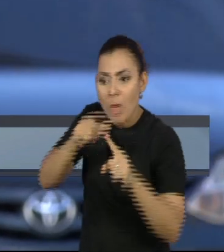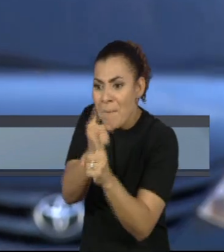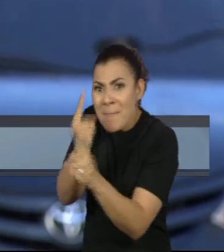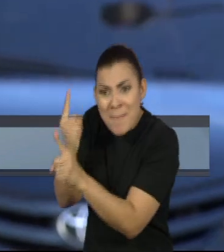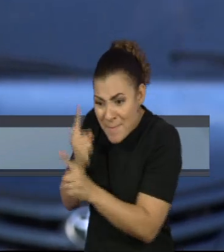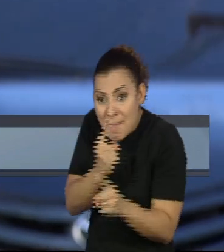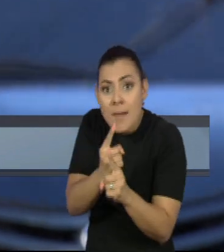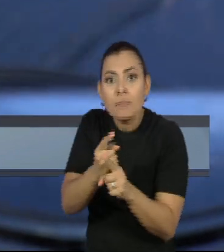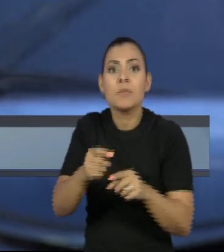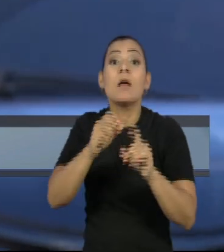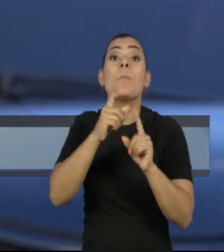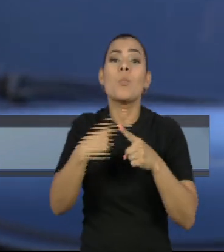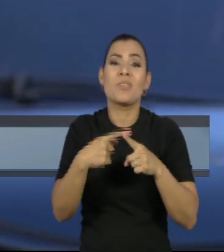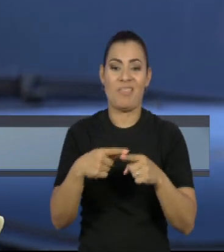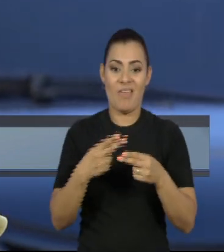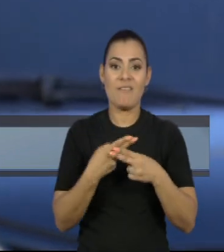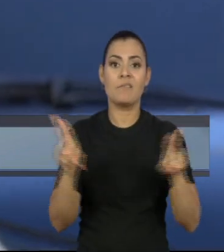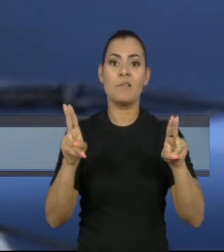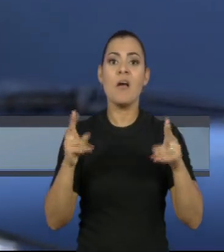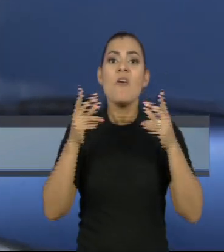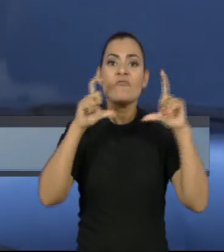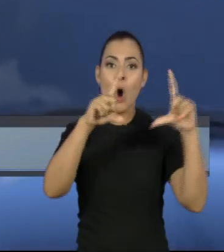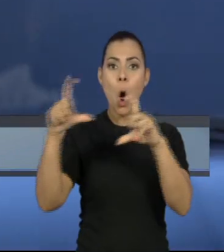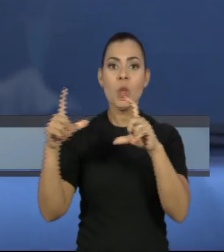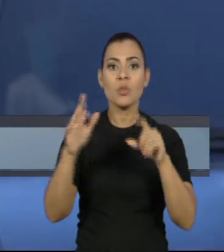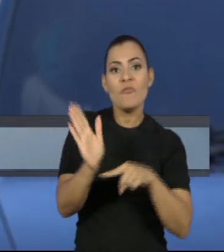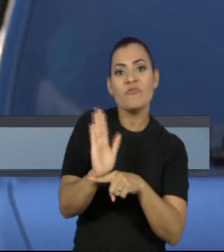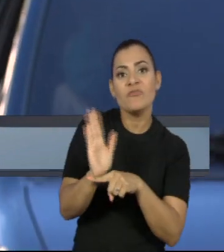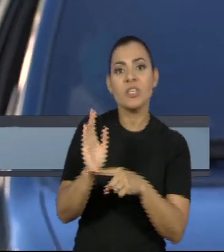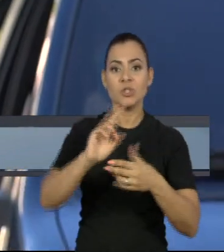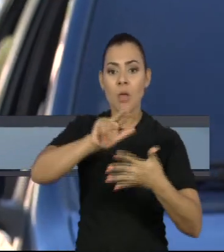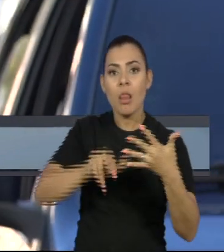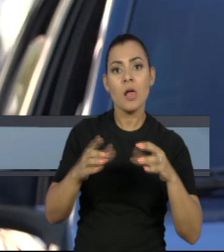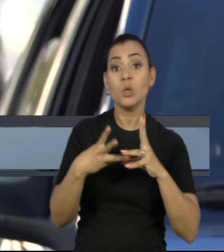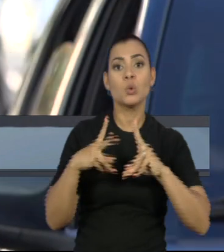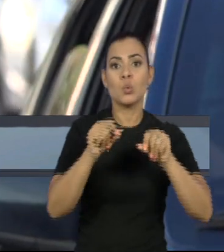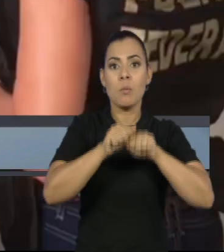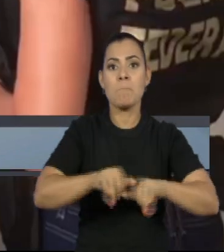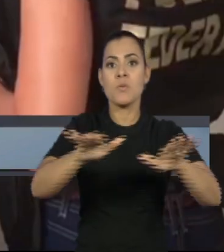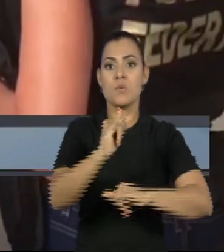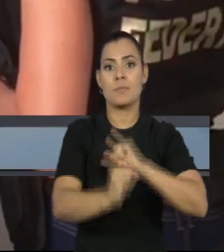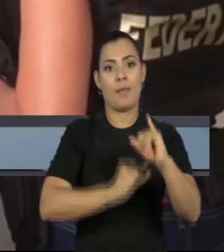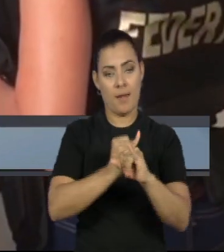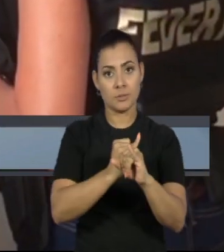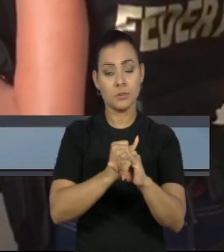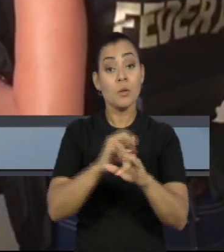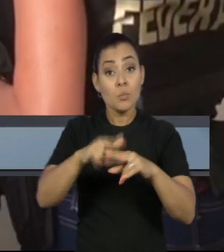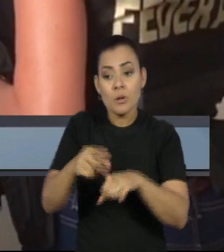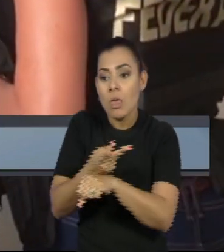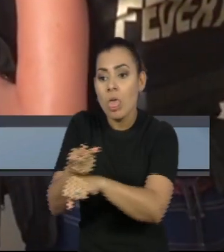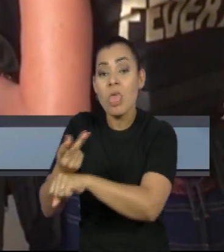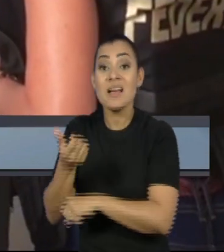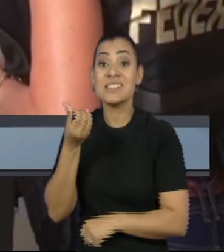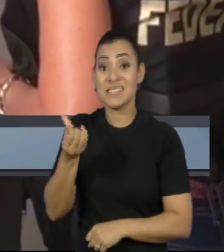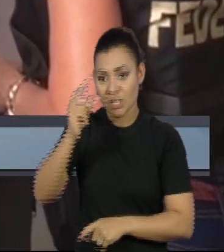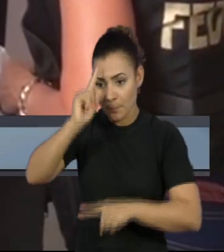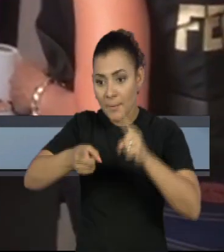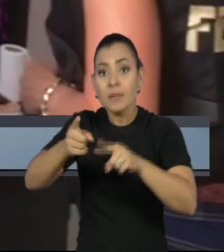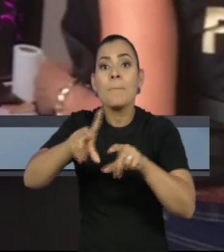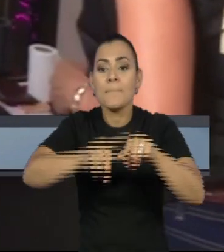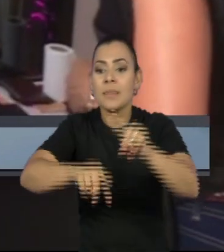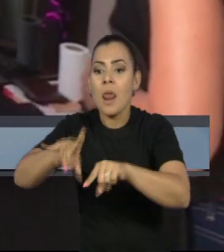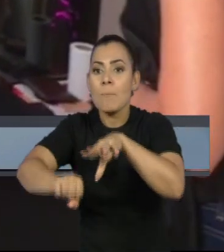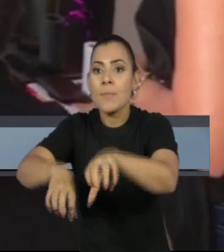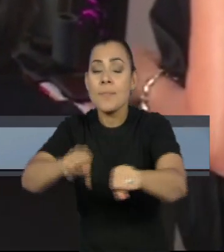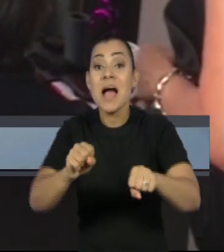compartilhamento pela internet de fotografias e vídeos de violência sexual infanto-juvenil. Foram cumpridos 6 mandados de busca e